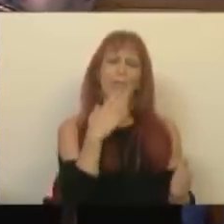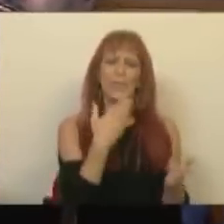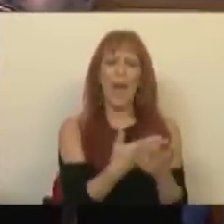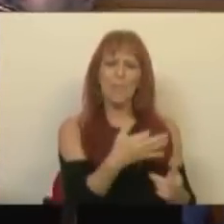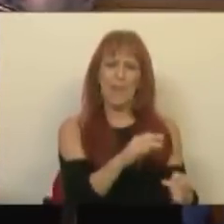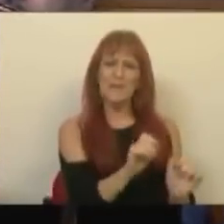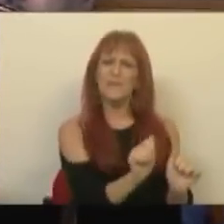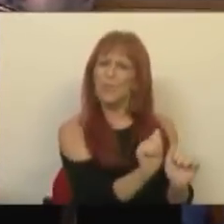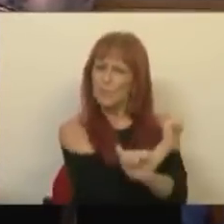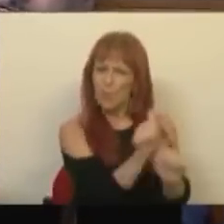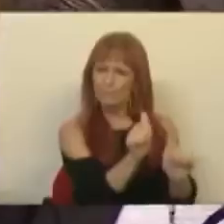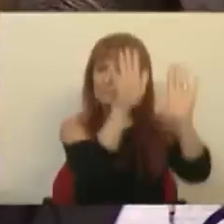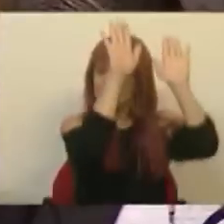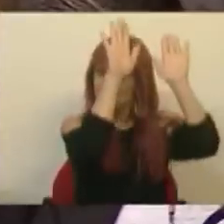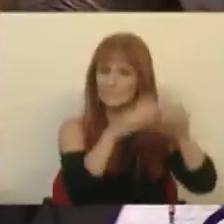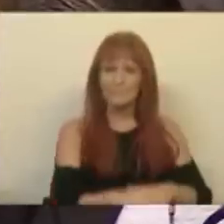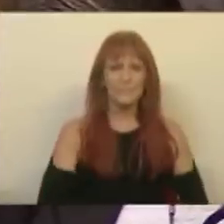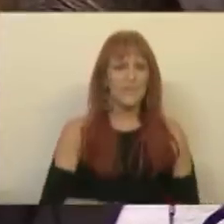o partido socialista